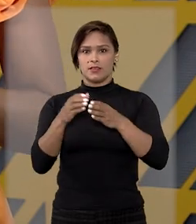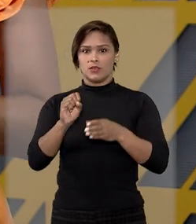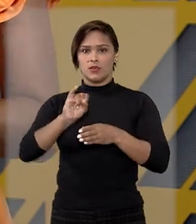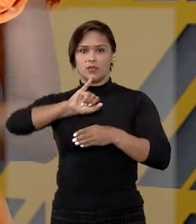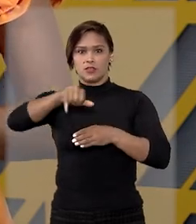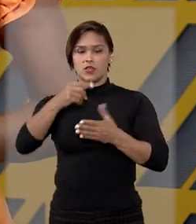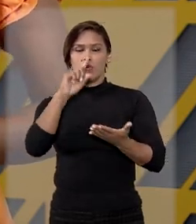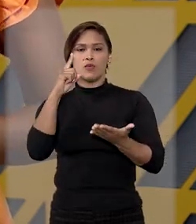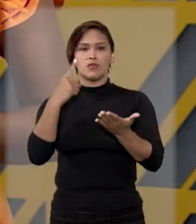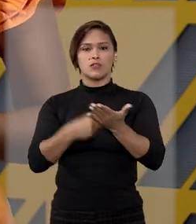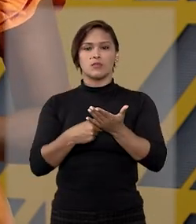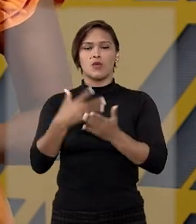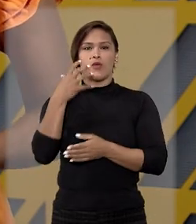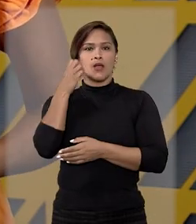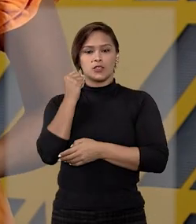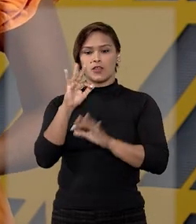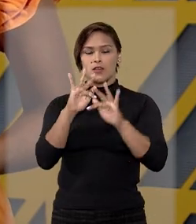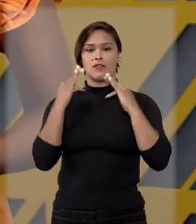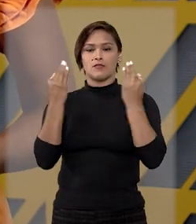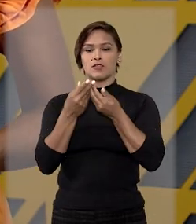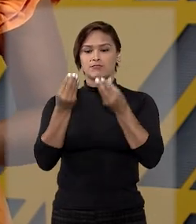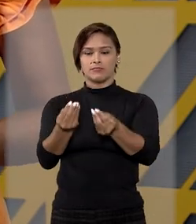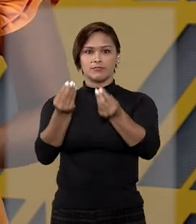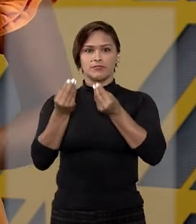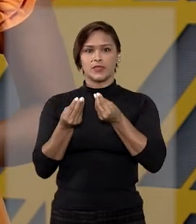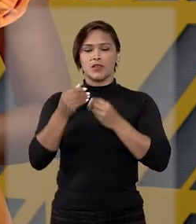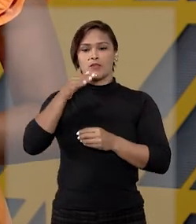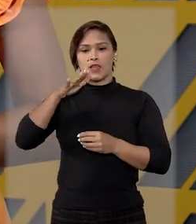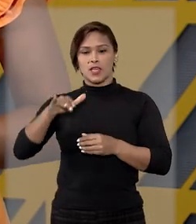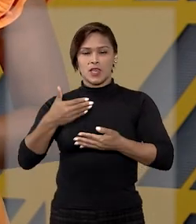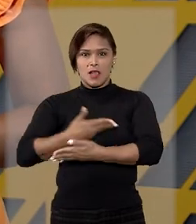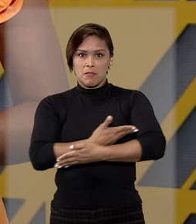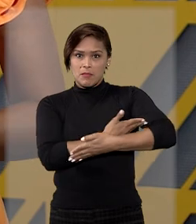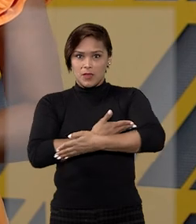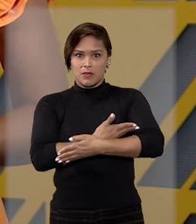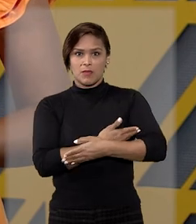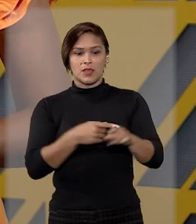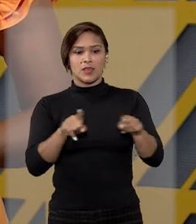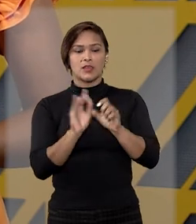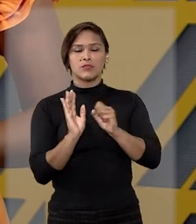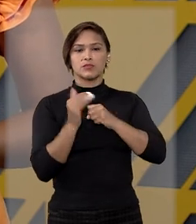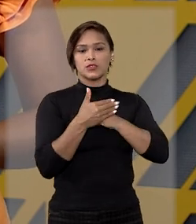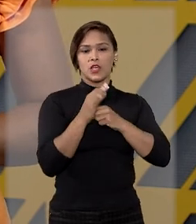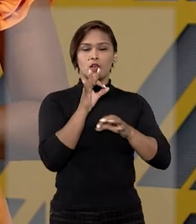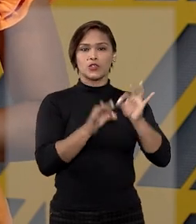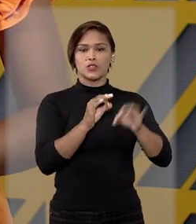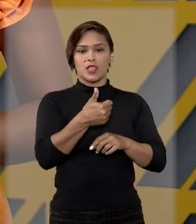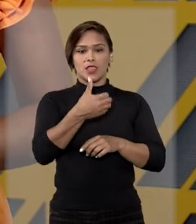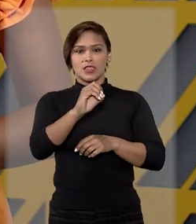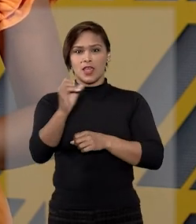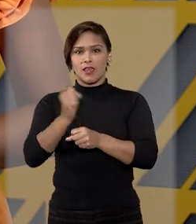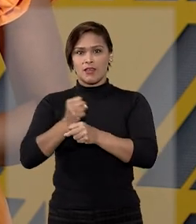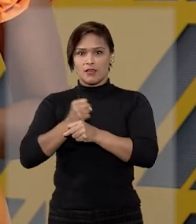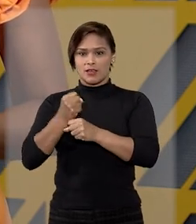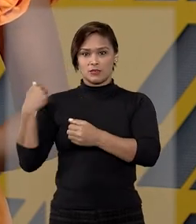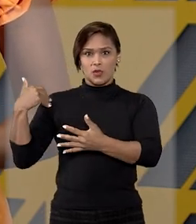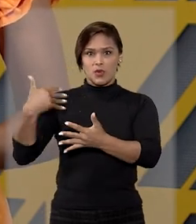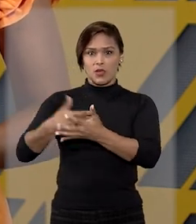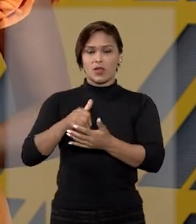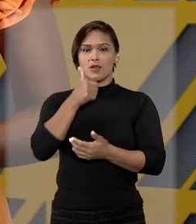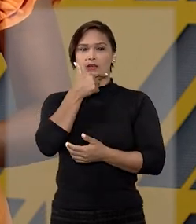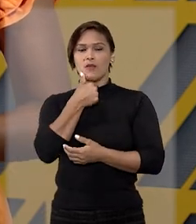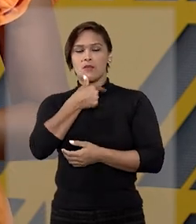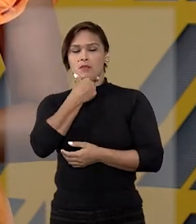turma confirmou a adoção para a família que recebeu uma criança recém-nascida e a escondeu da justiça por 10 anos. Os